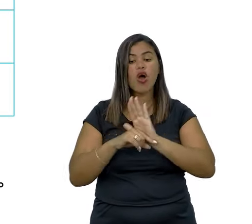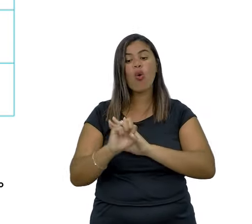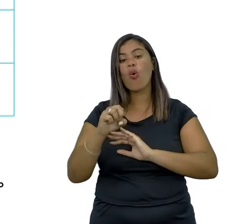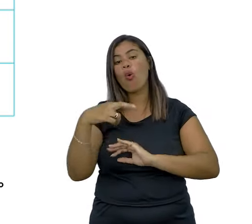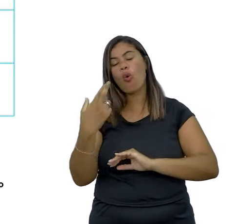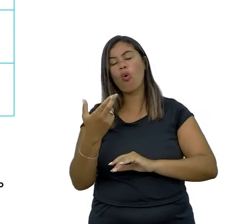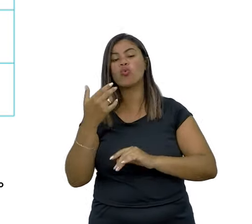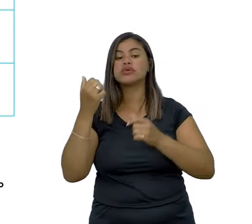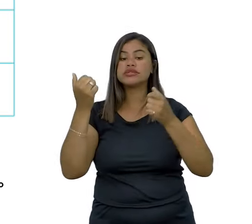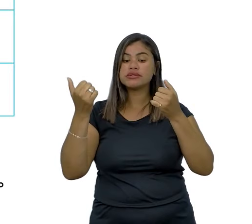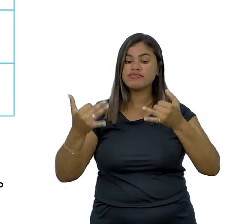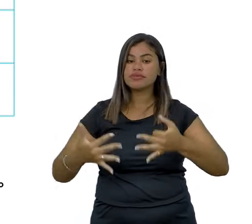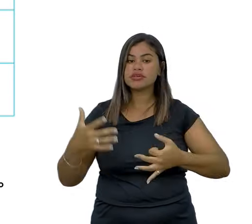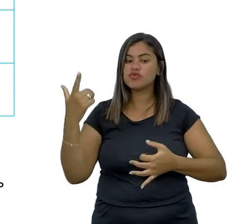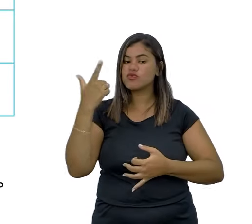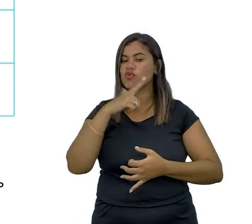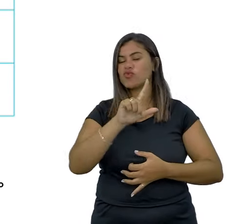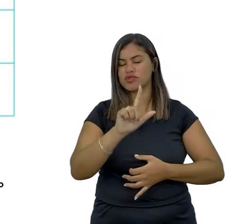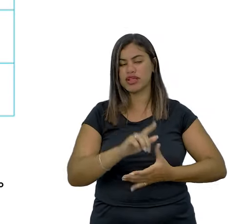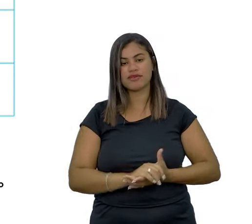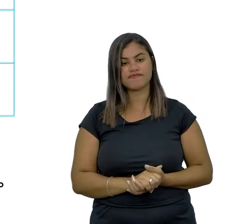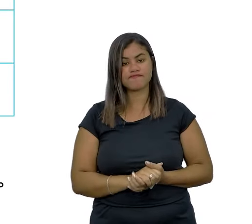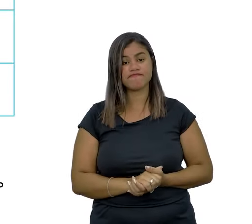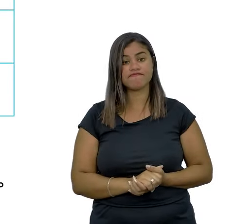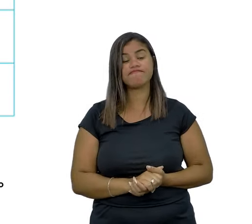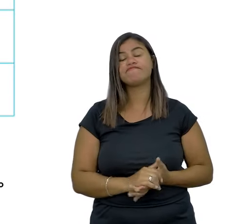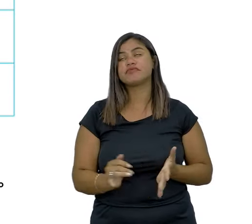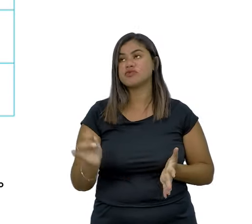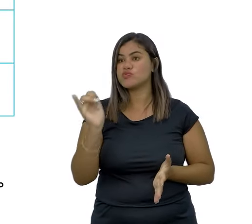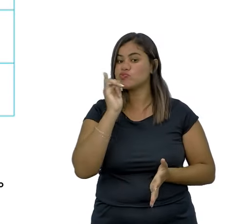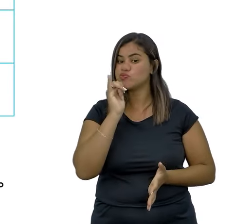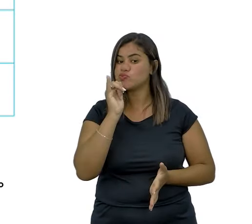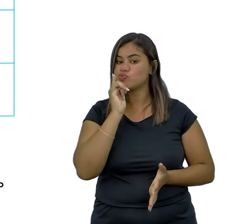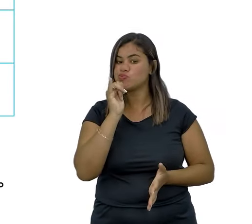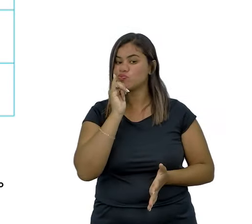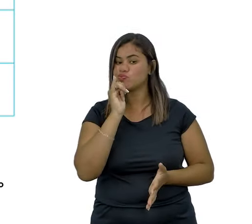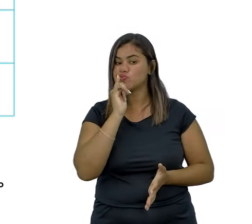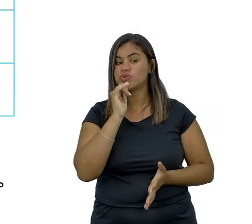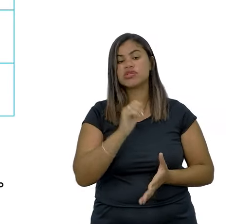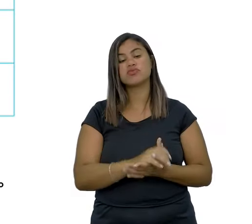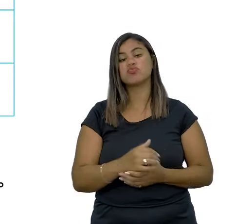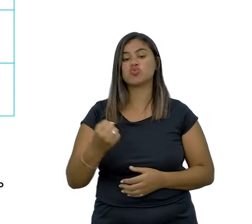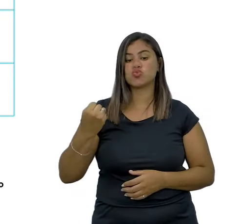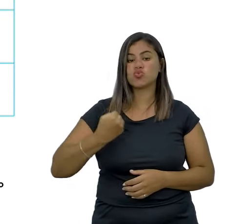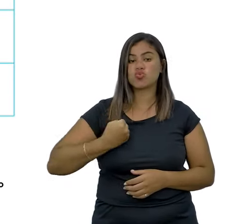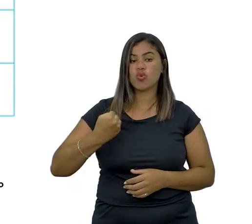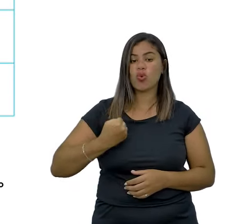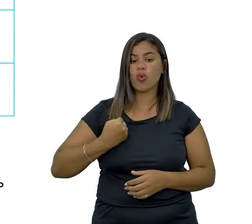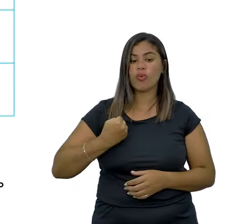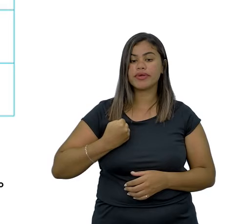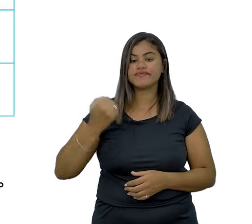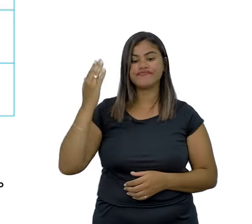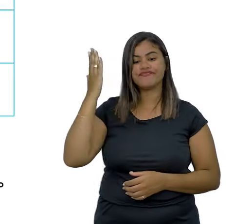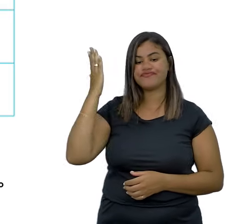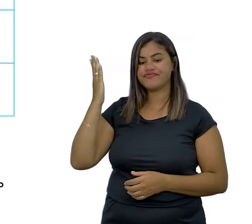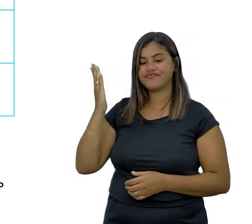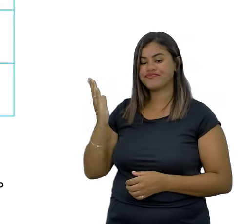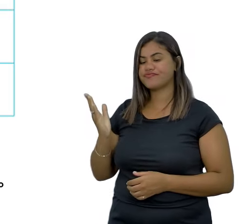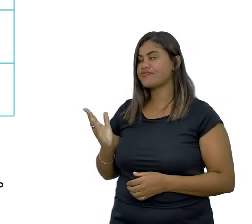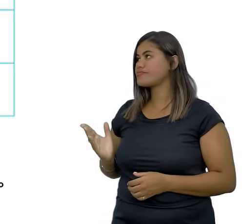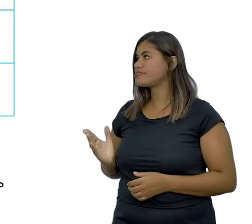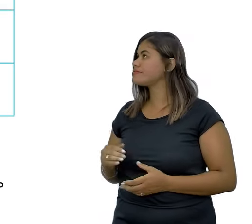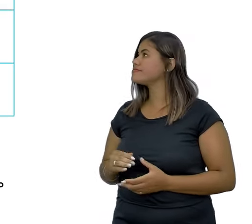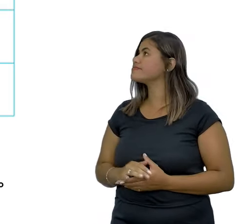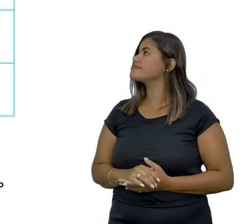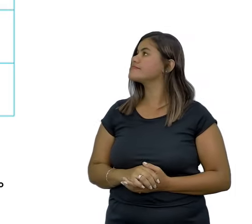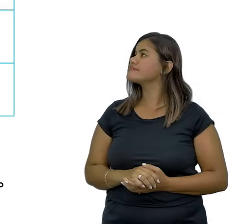a quantidade dos algarismos, né? Então, por exemplo, os algarismos, os números aí com um algarismo, né?